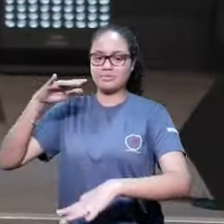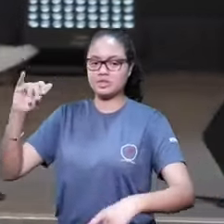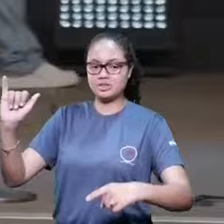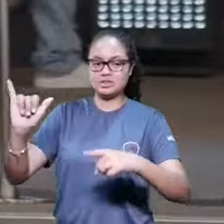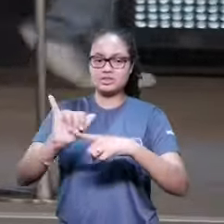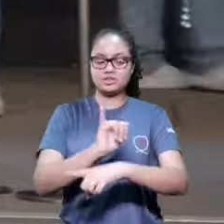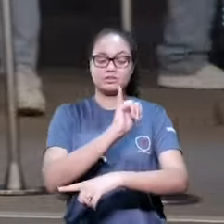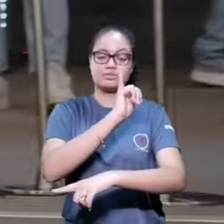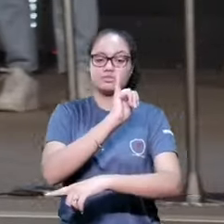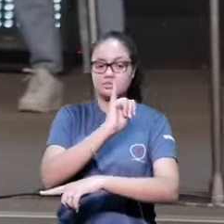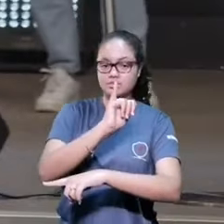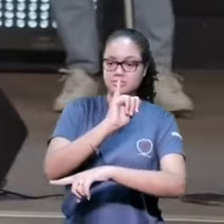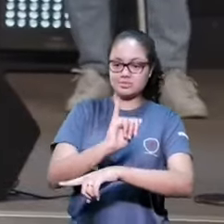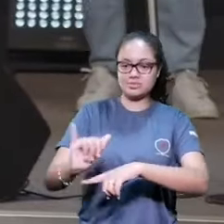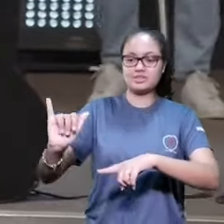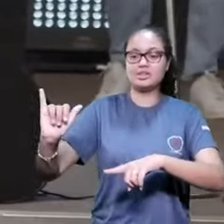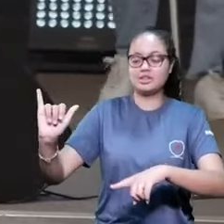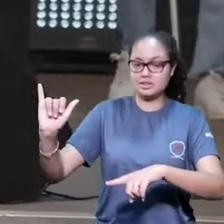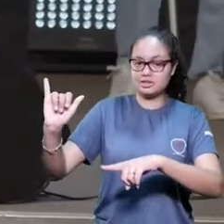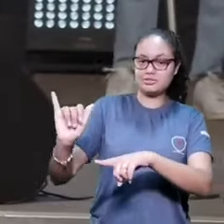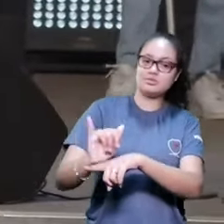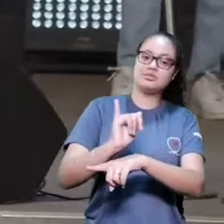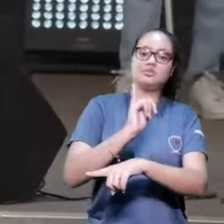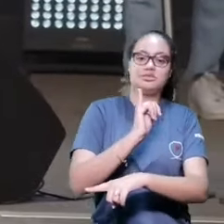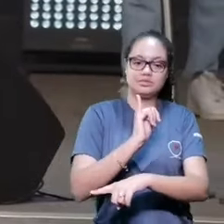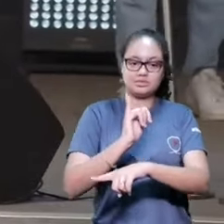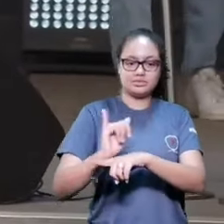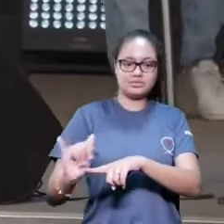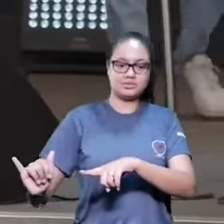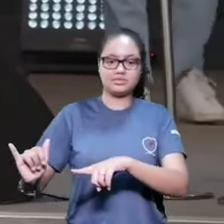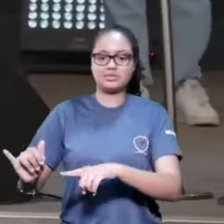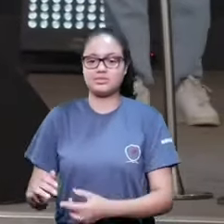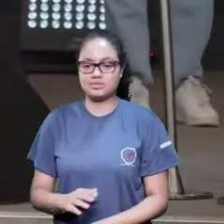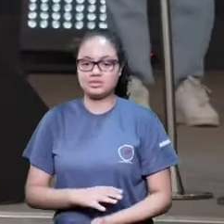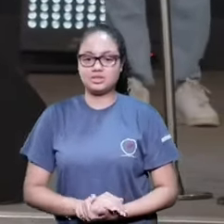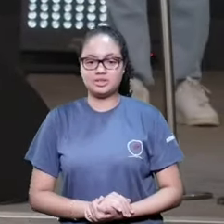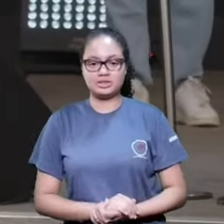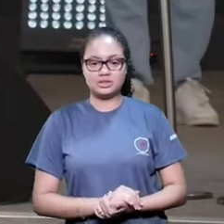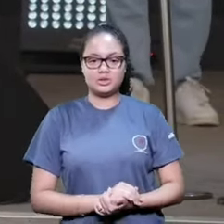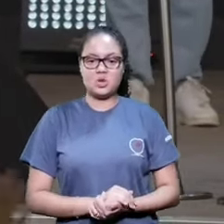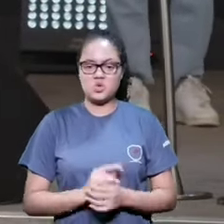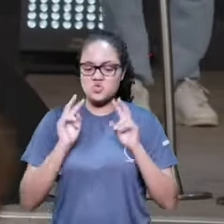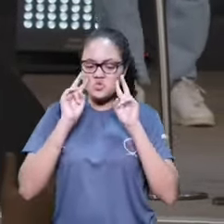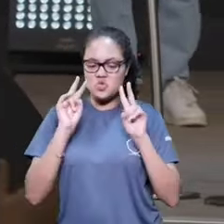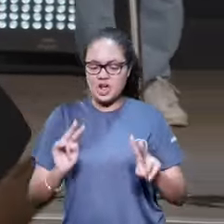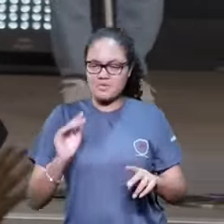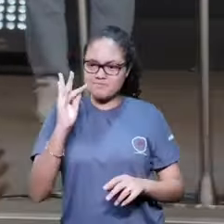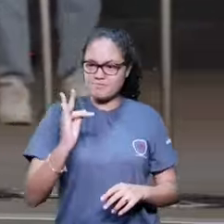Diga, diga, eu posso.